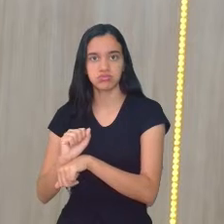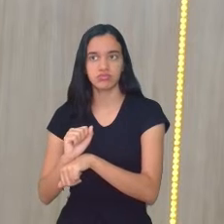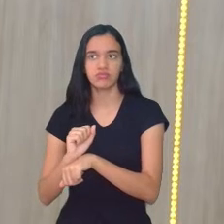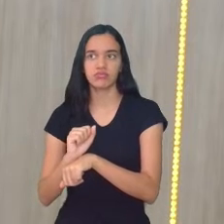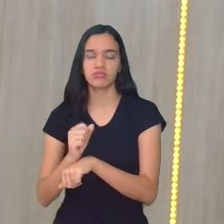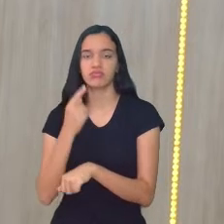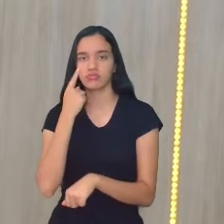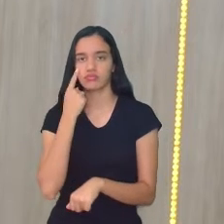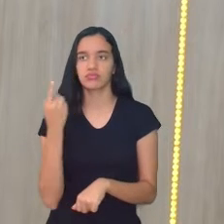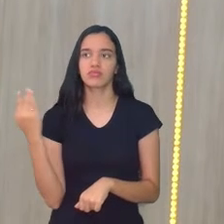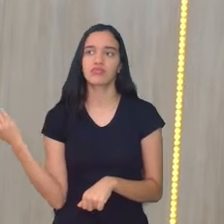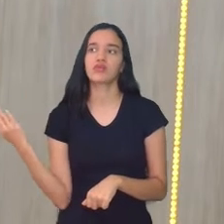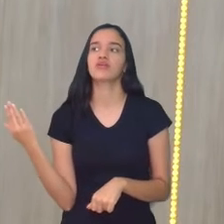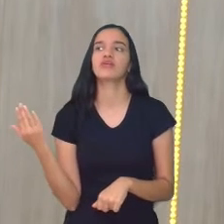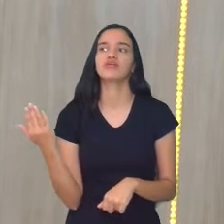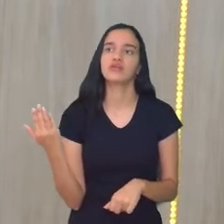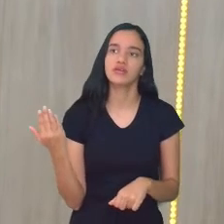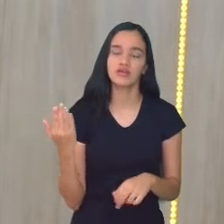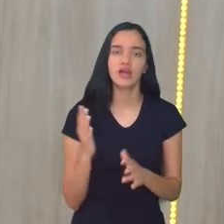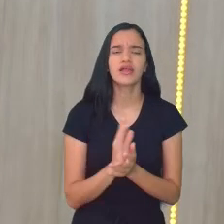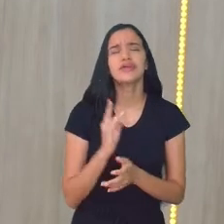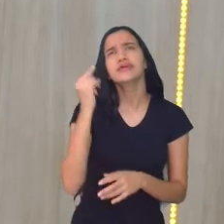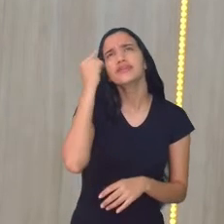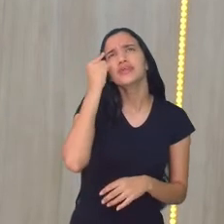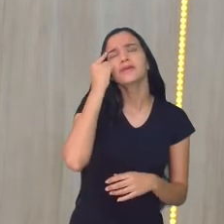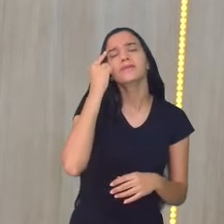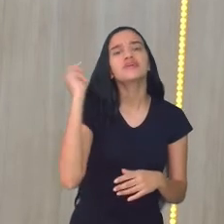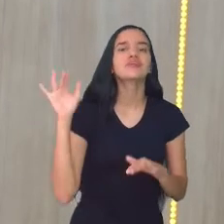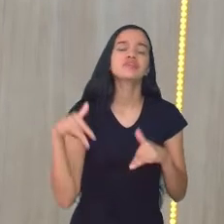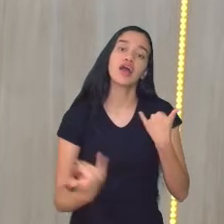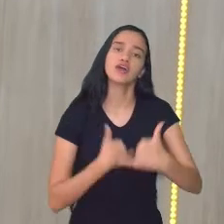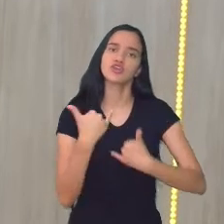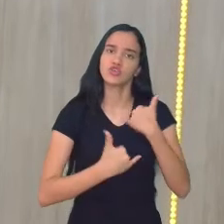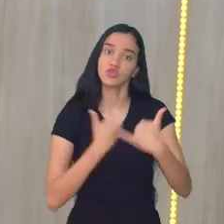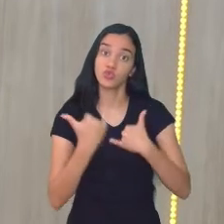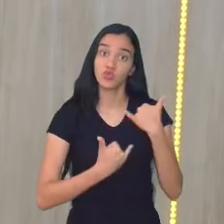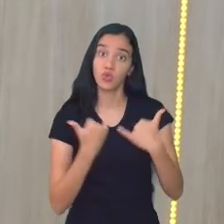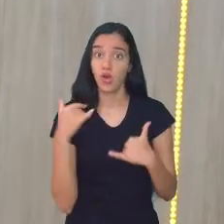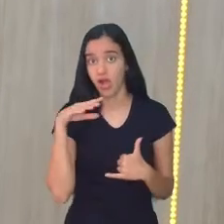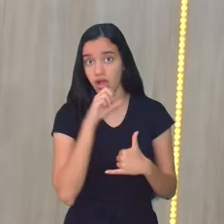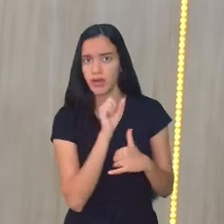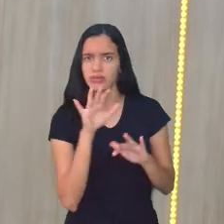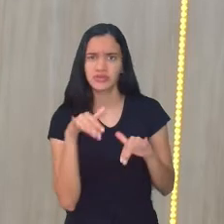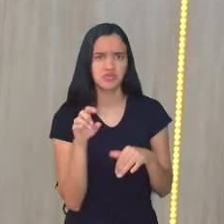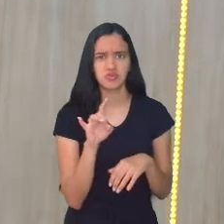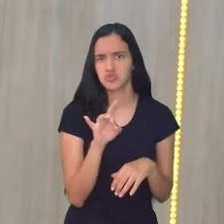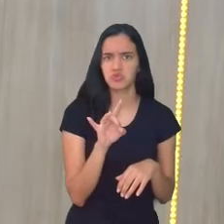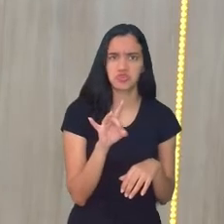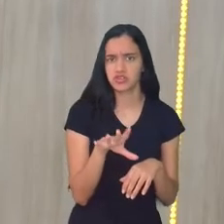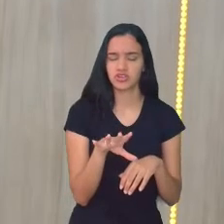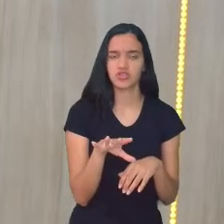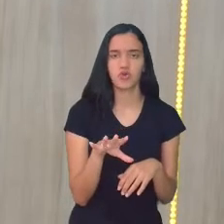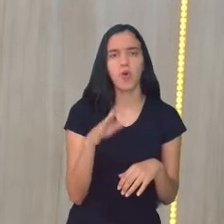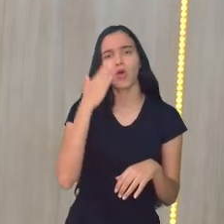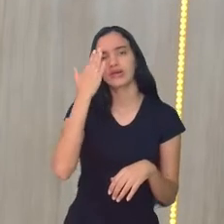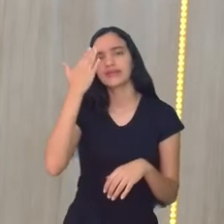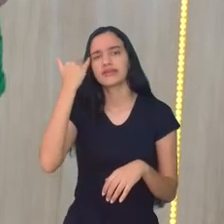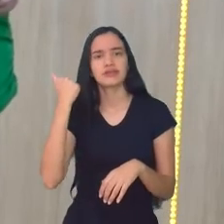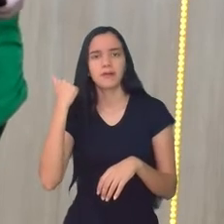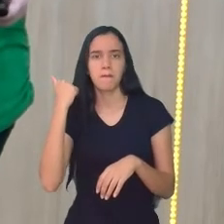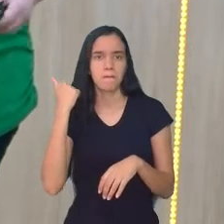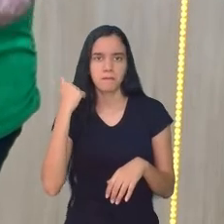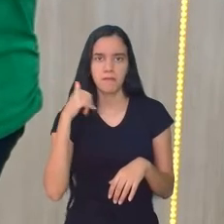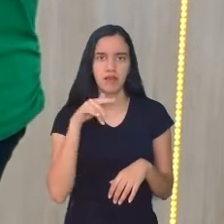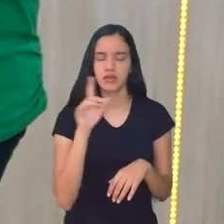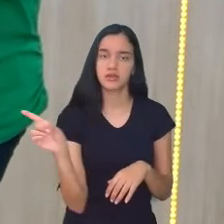baixa, essa daqui levanta e o outro tem que pensar e jogar e fazer desse jeito. Não é só saber dar o